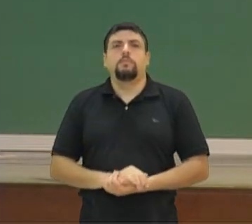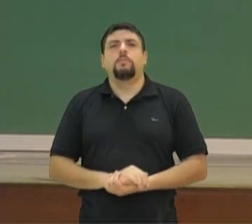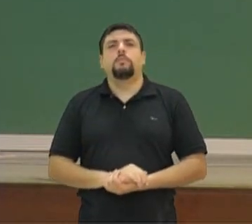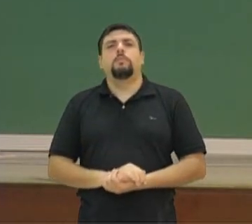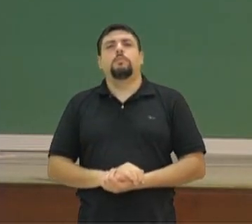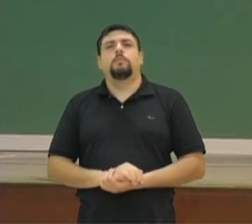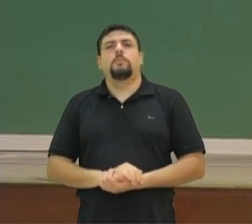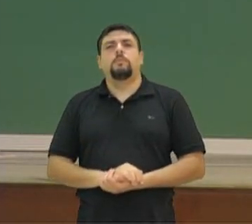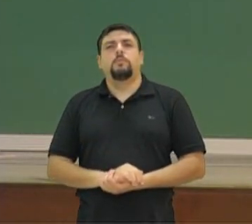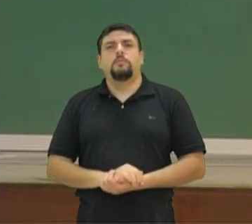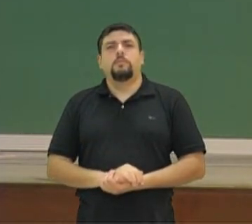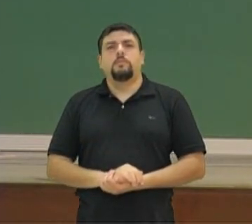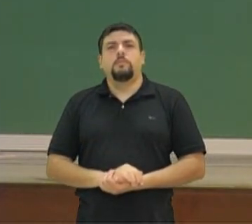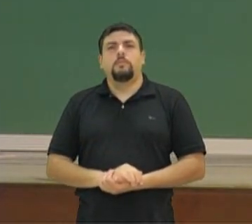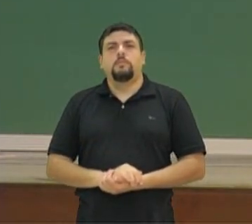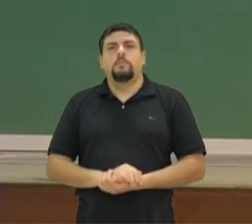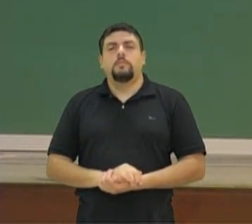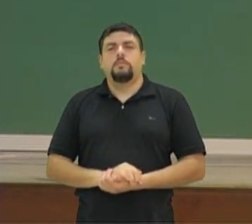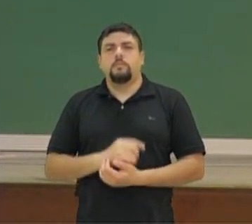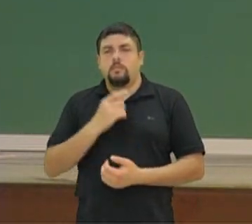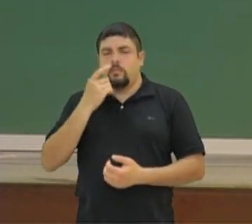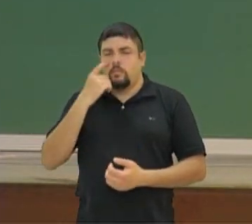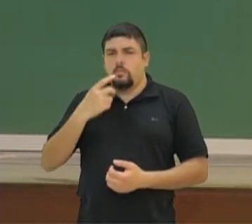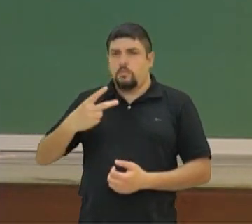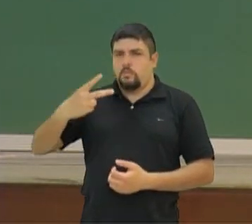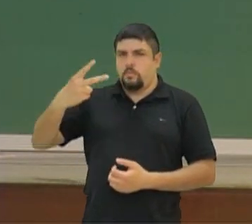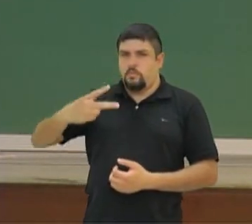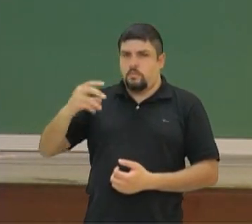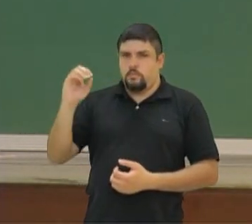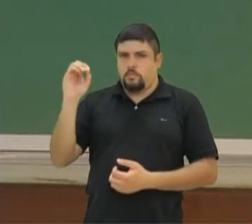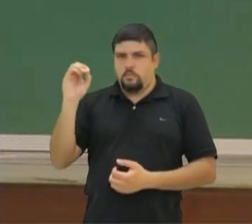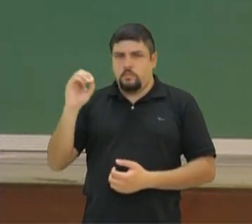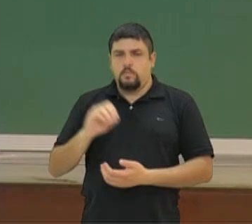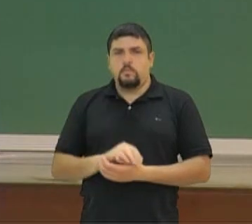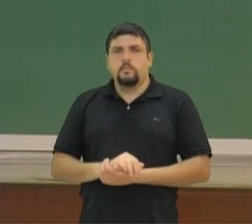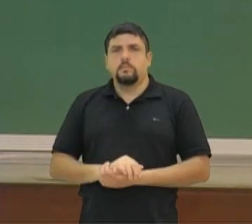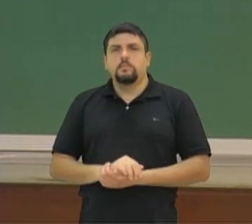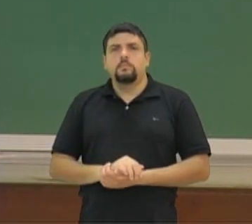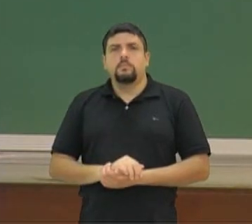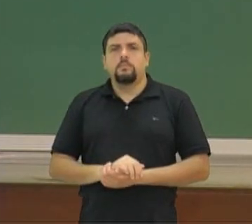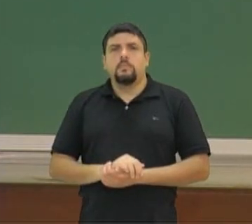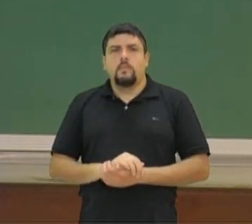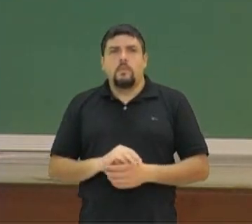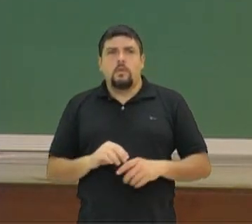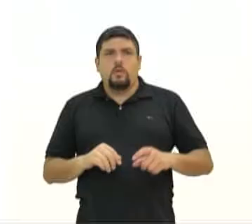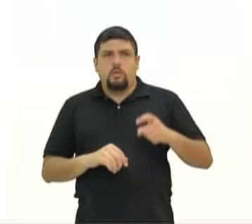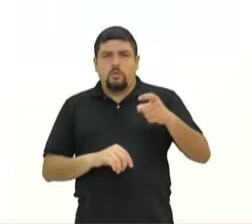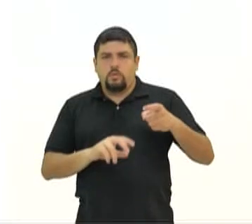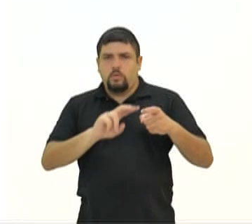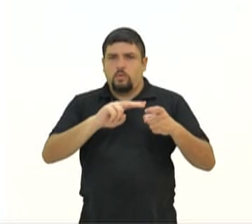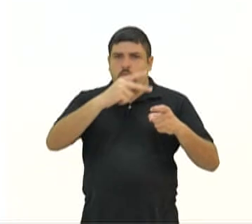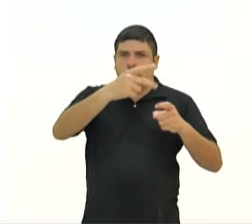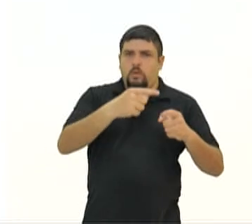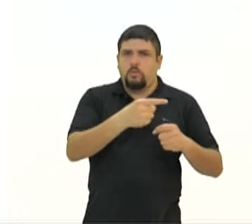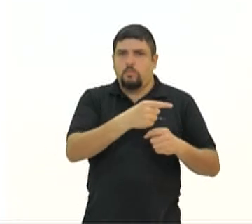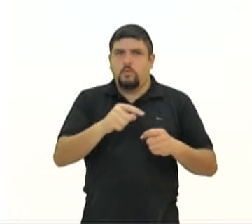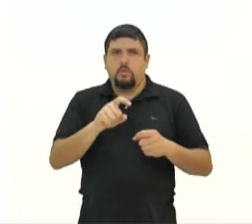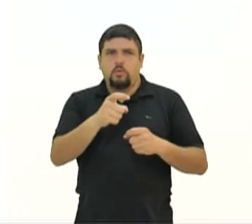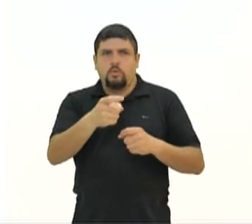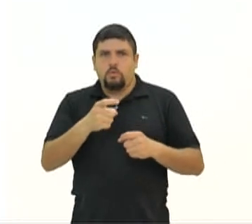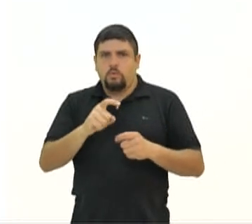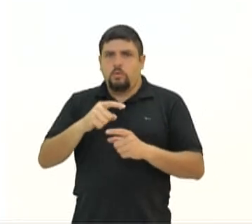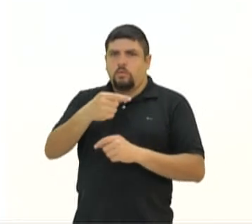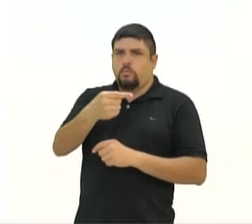2. Vamos ver um polinômio de grau 2? Polinômio de grau 2, x ao quadrado menos x menos 2. Como é que eu escrevo